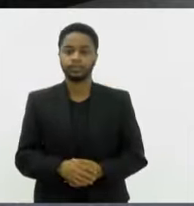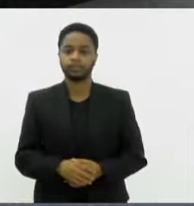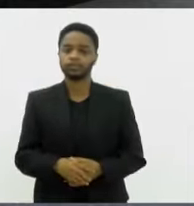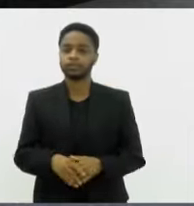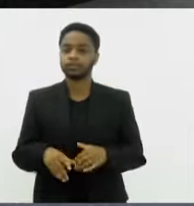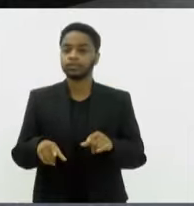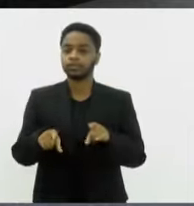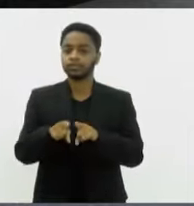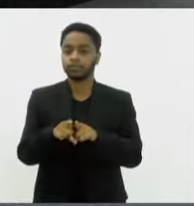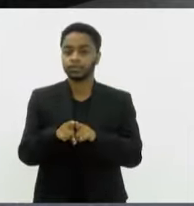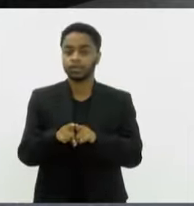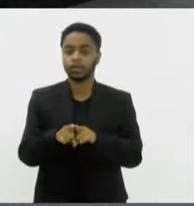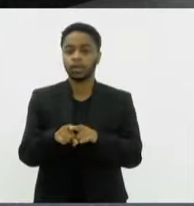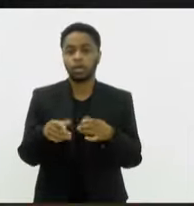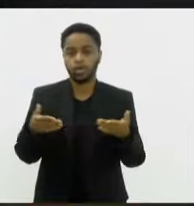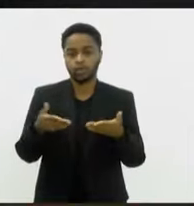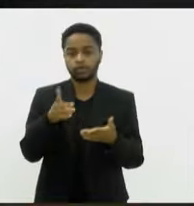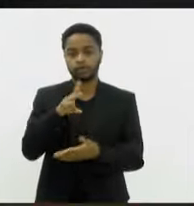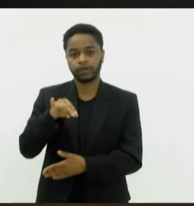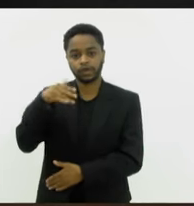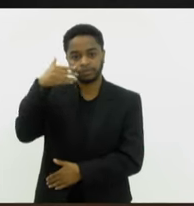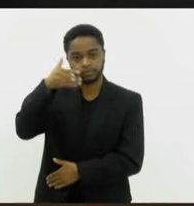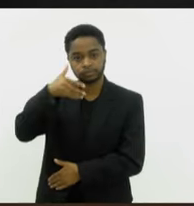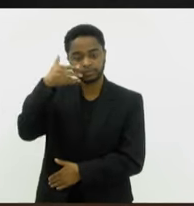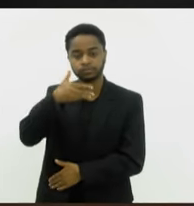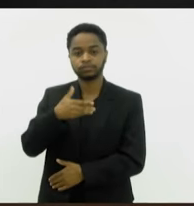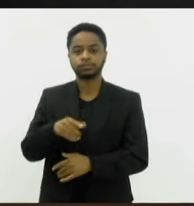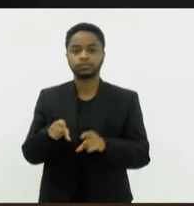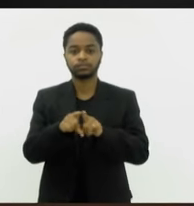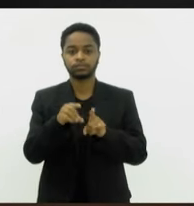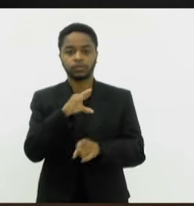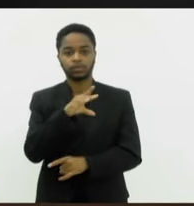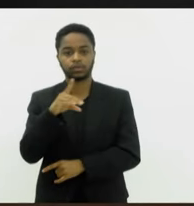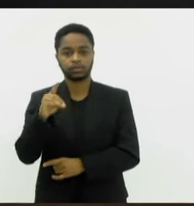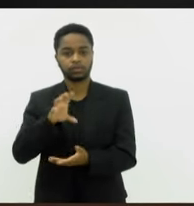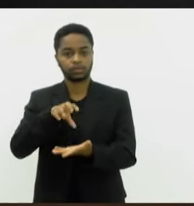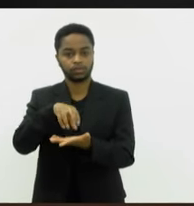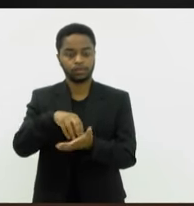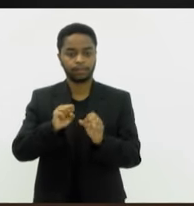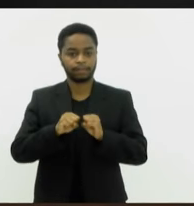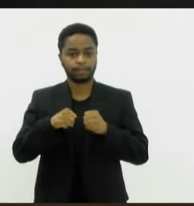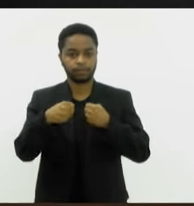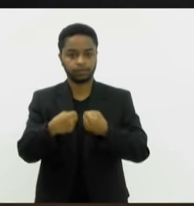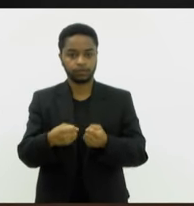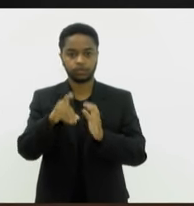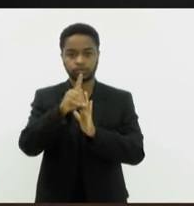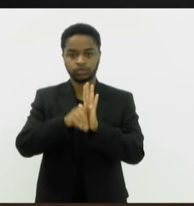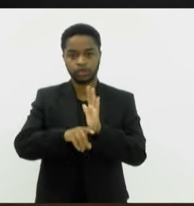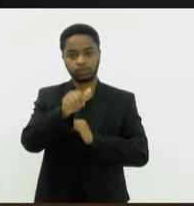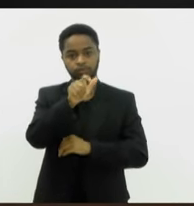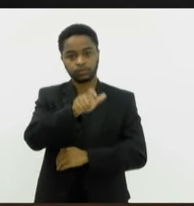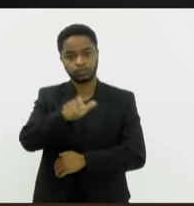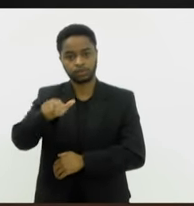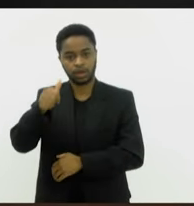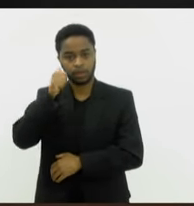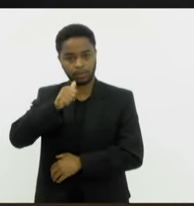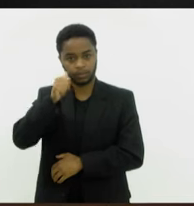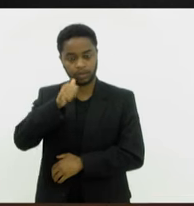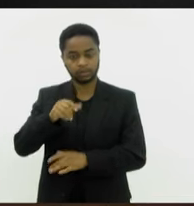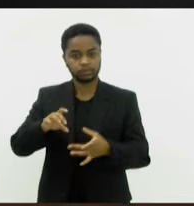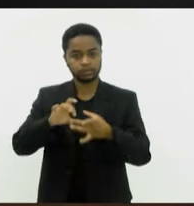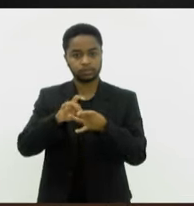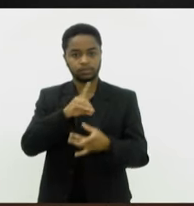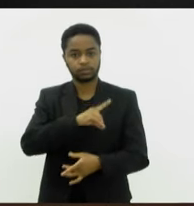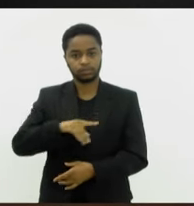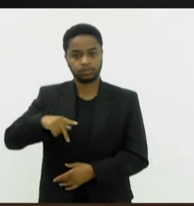panelistas do nosso evento a coordenadora do núcleo de defesa dos direitos da mulher da Defensoria Pública